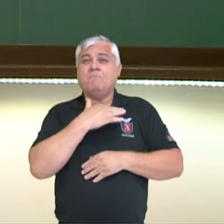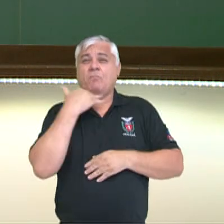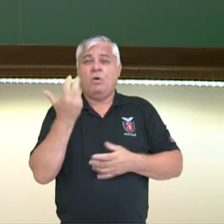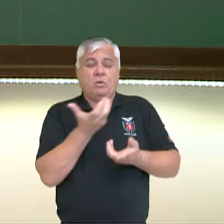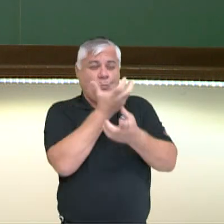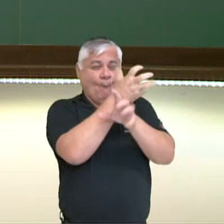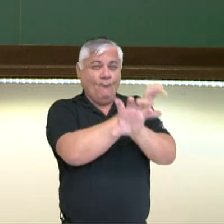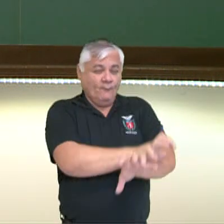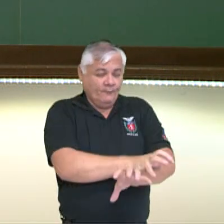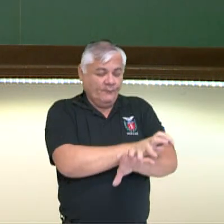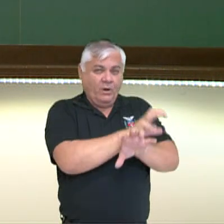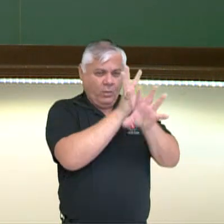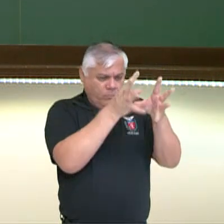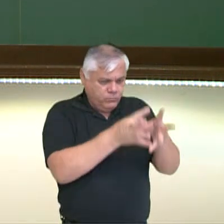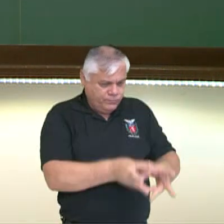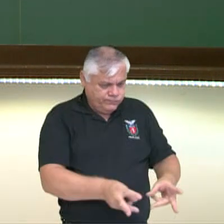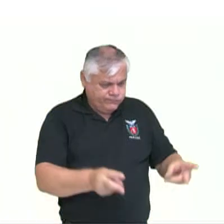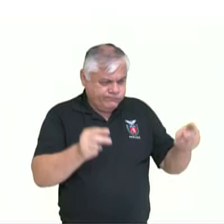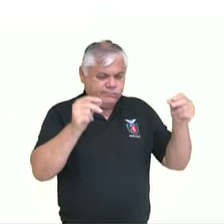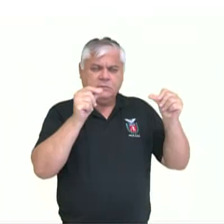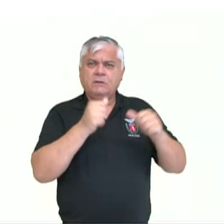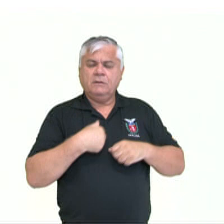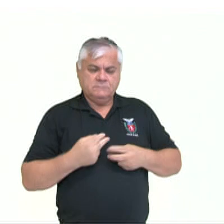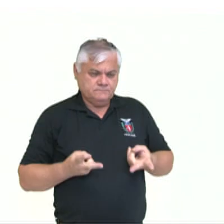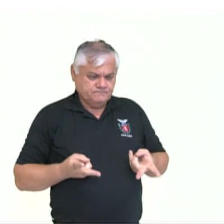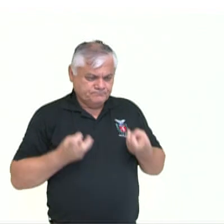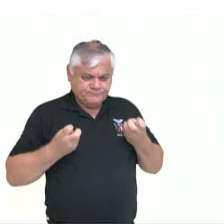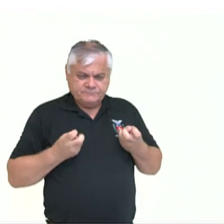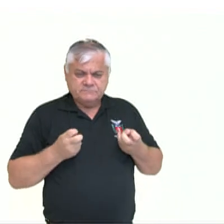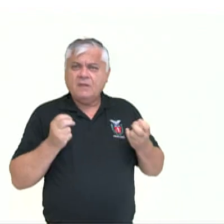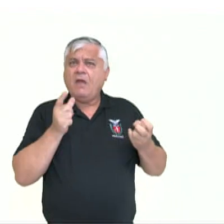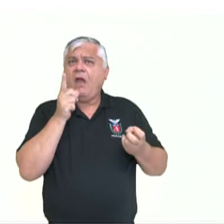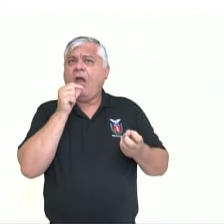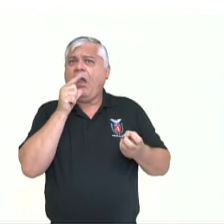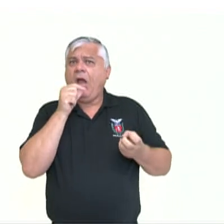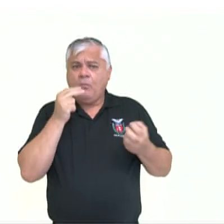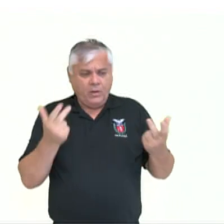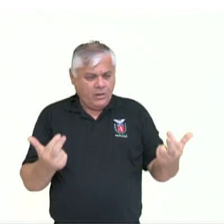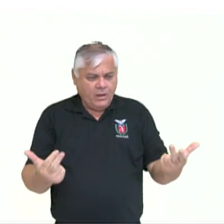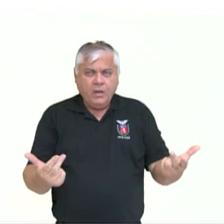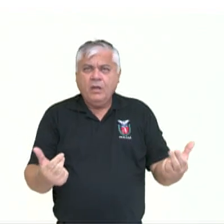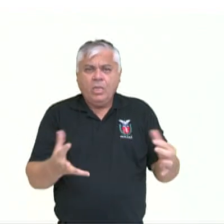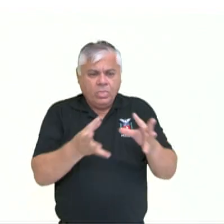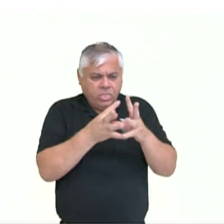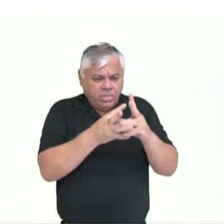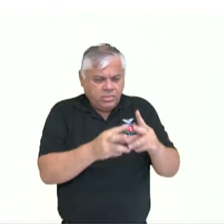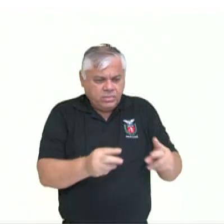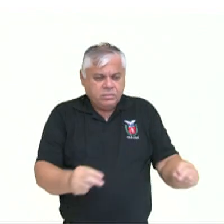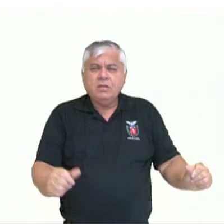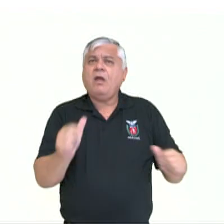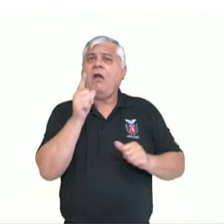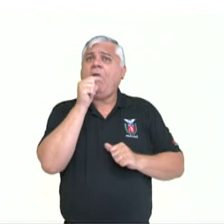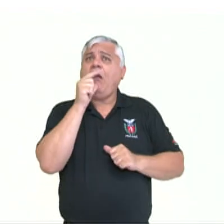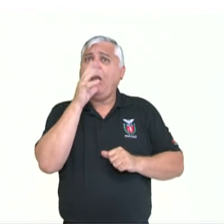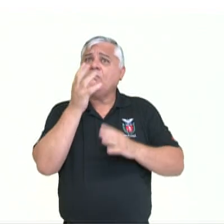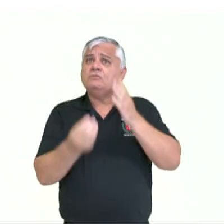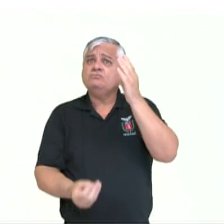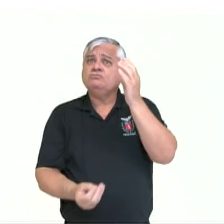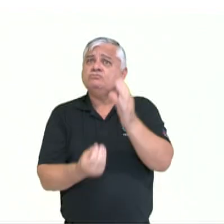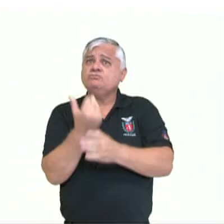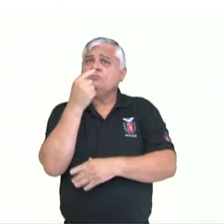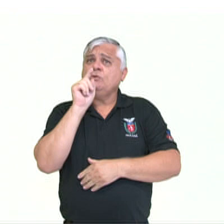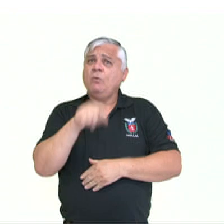e percebeu que no final das contas tudo é água. Para ele, a origem de tudo é a